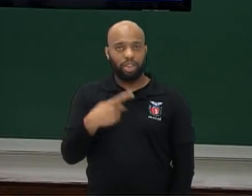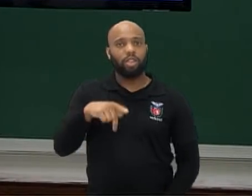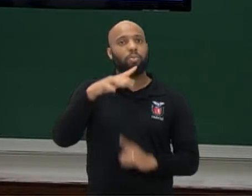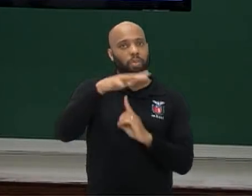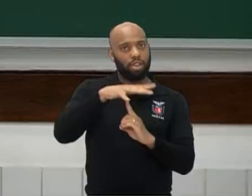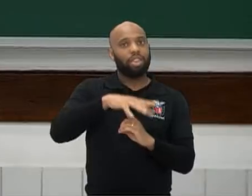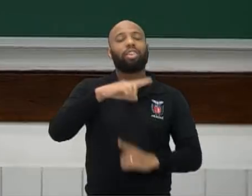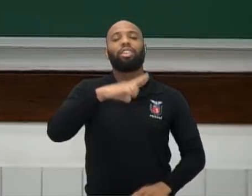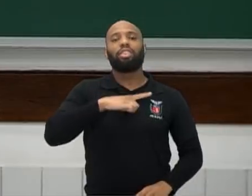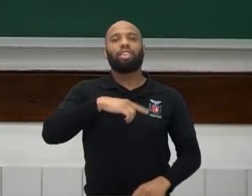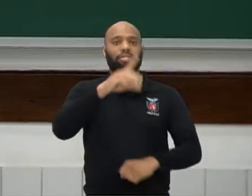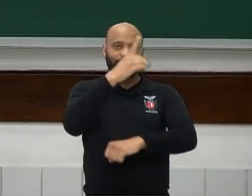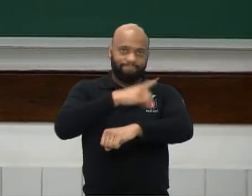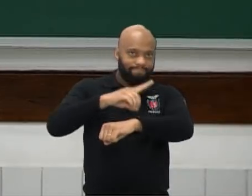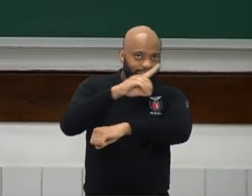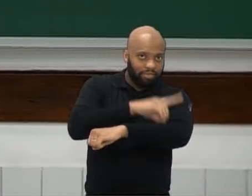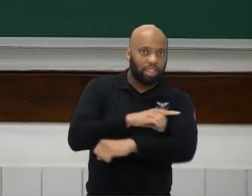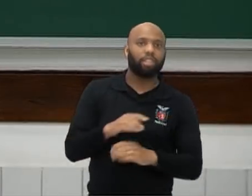estado,